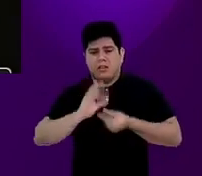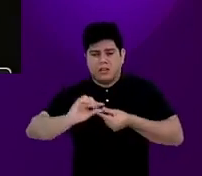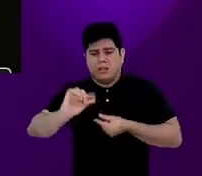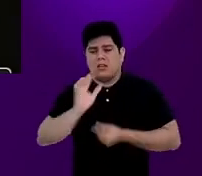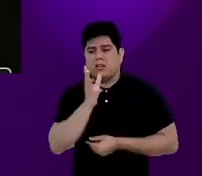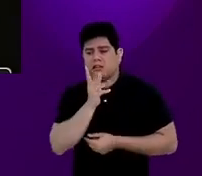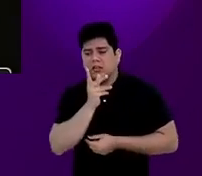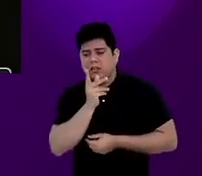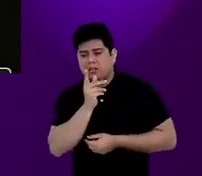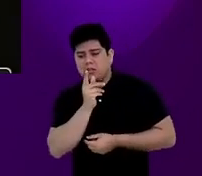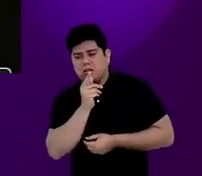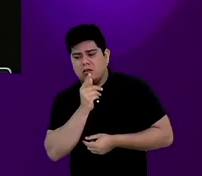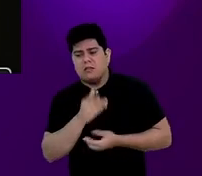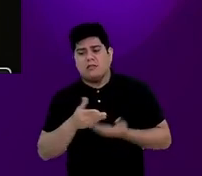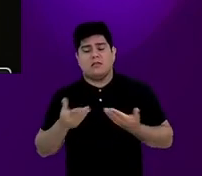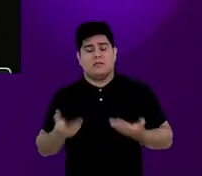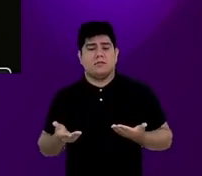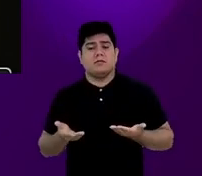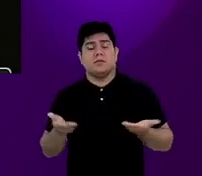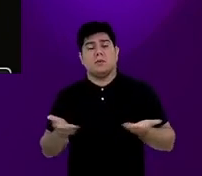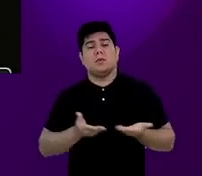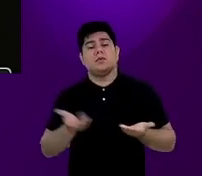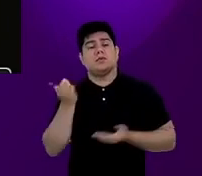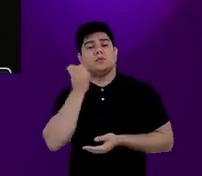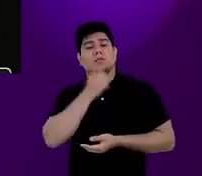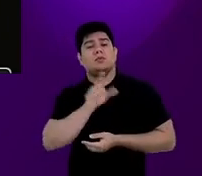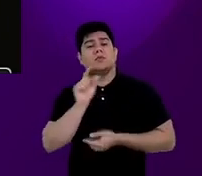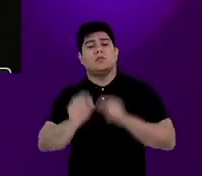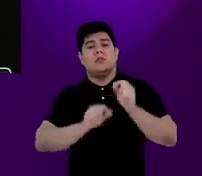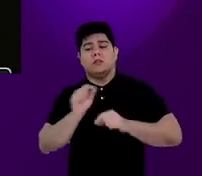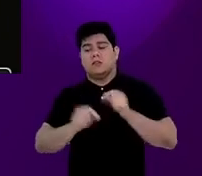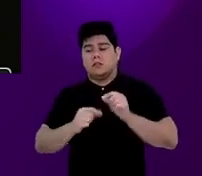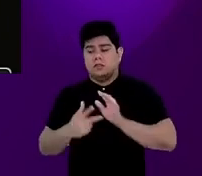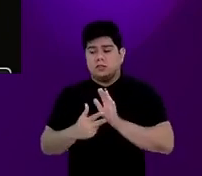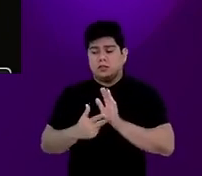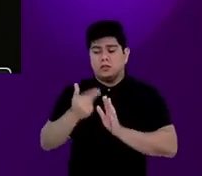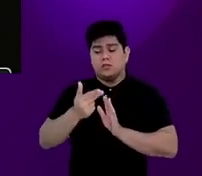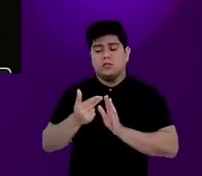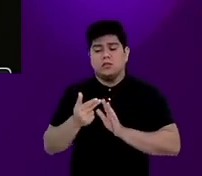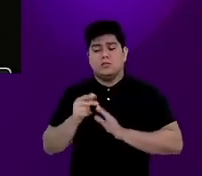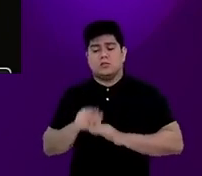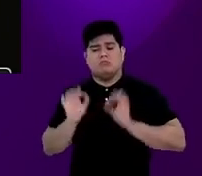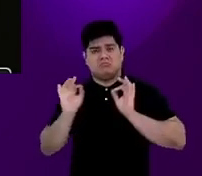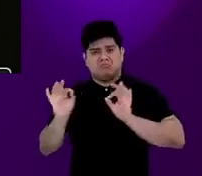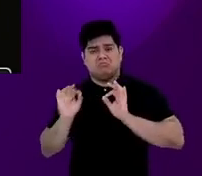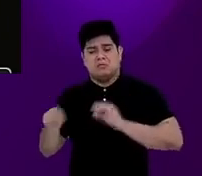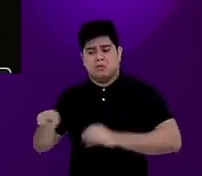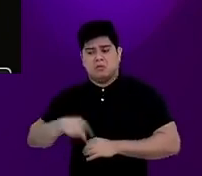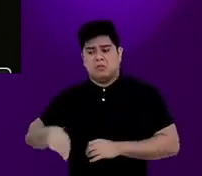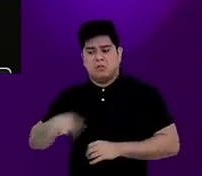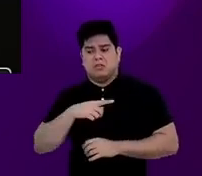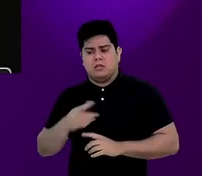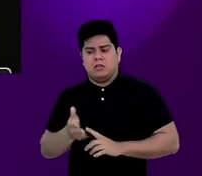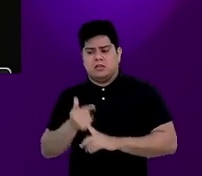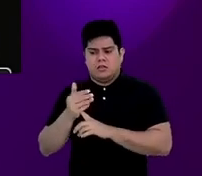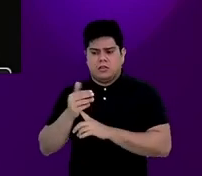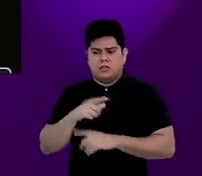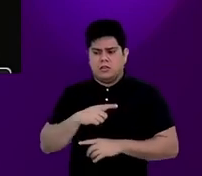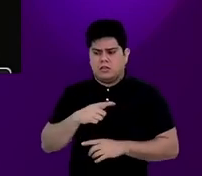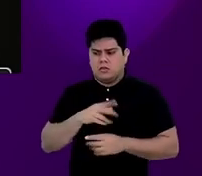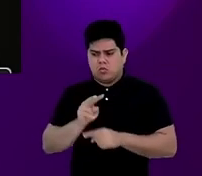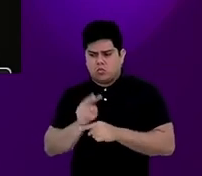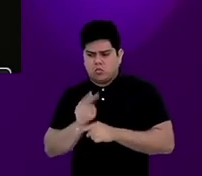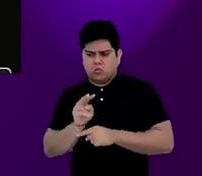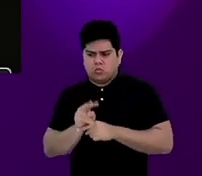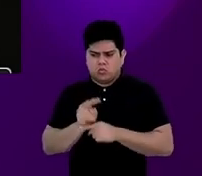recuperar a continência urinária e hoje a gente consegue, através de cirurgias em centros de excelência feitas com técnicas